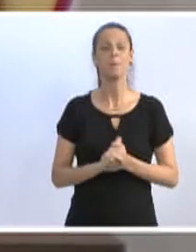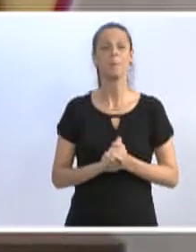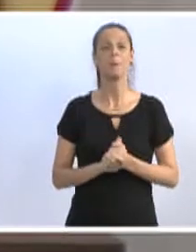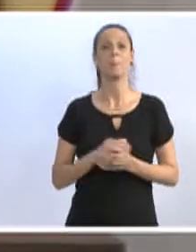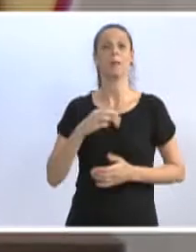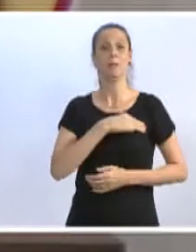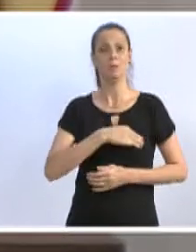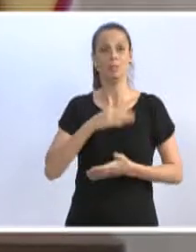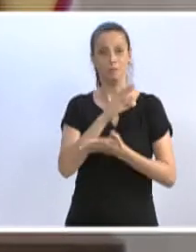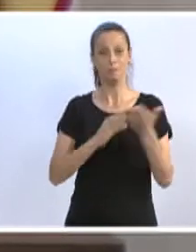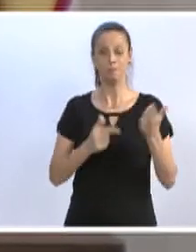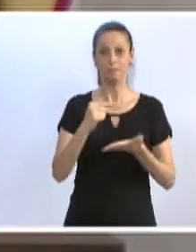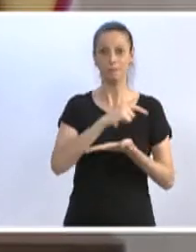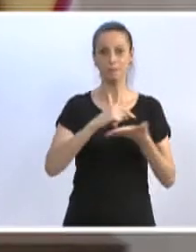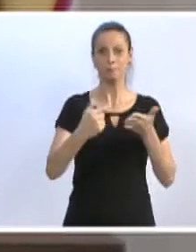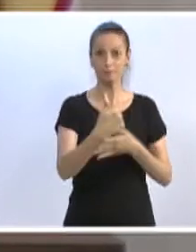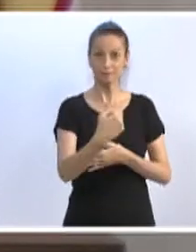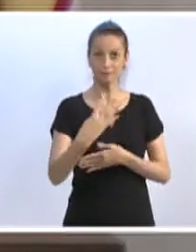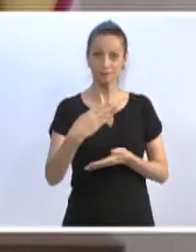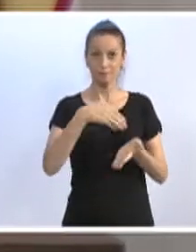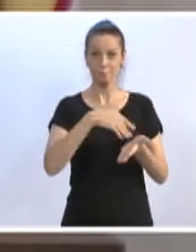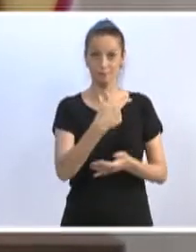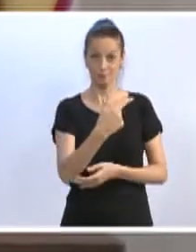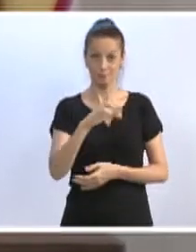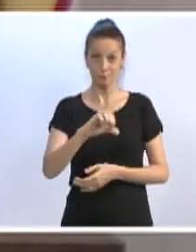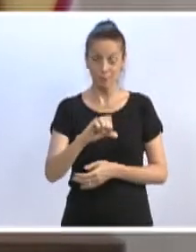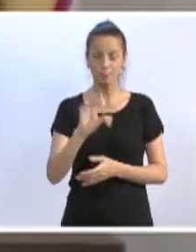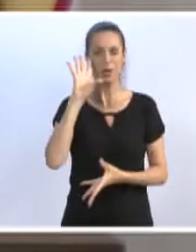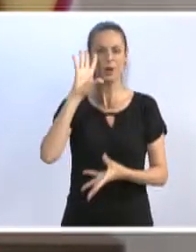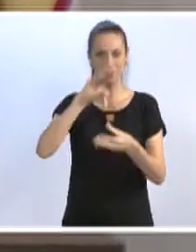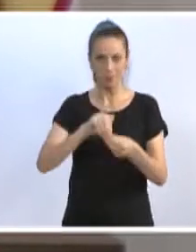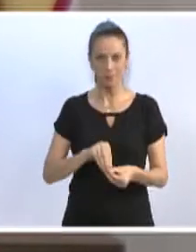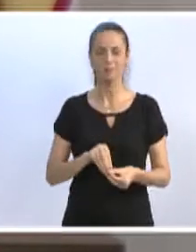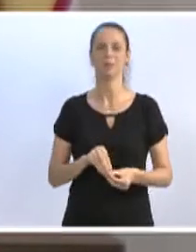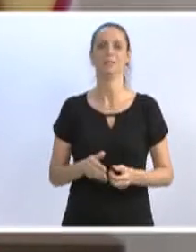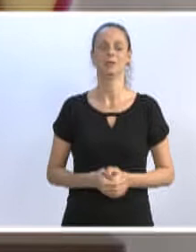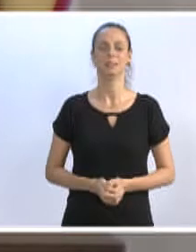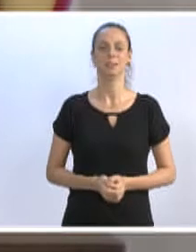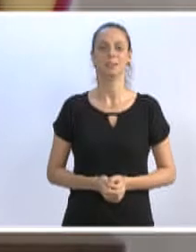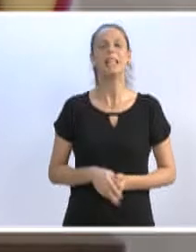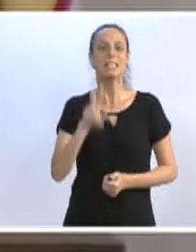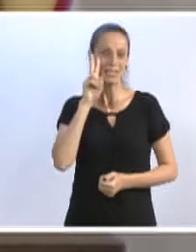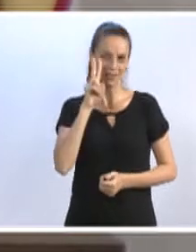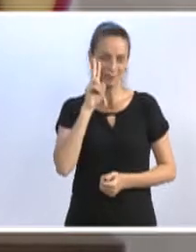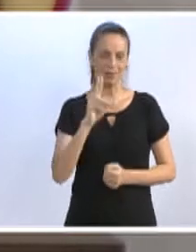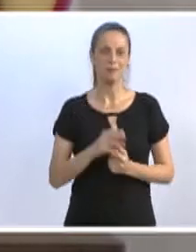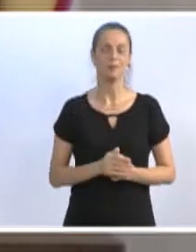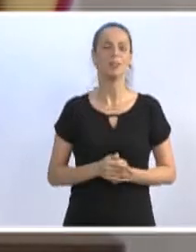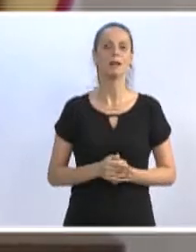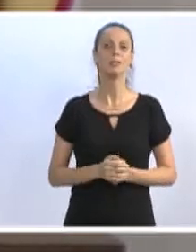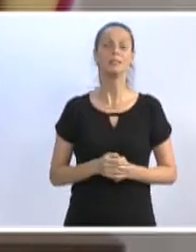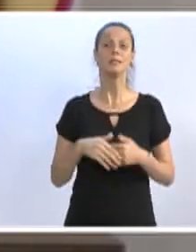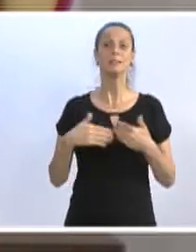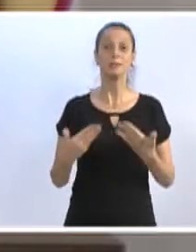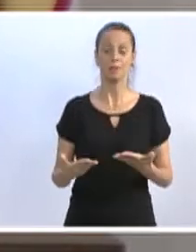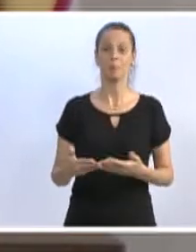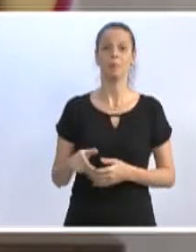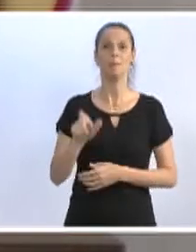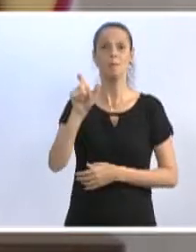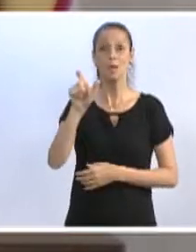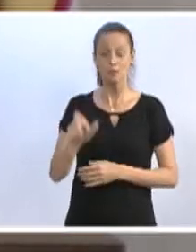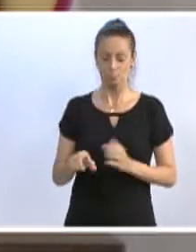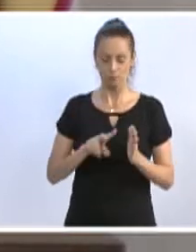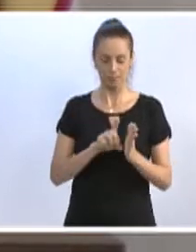Mateus capítulo 7, versículo 24 e 29, conclui com essa história. diz assim: portanto, quem ouve essas